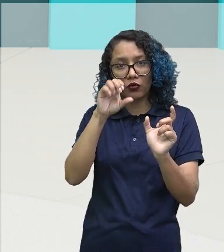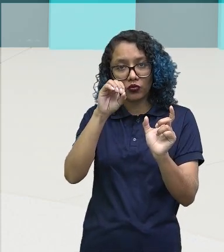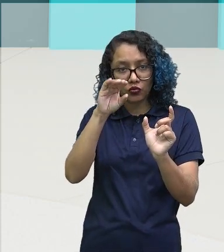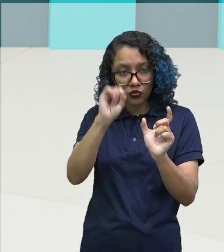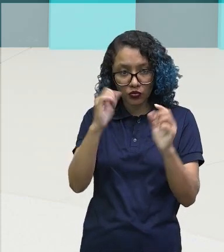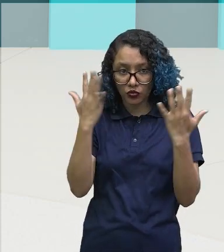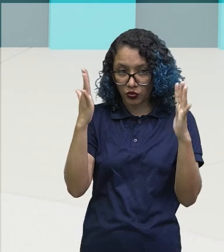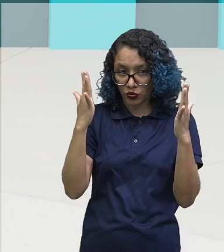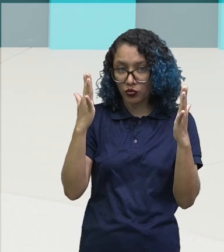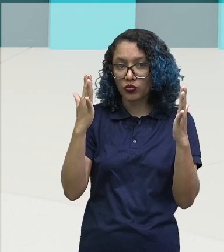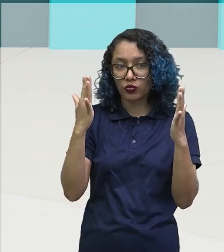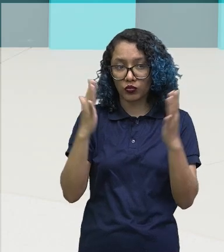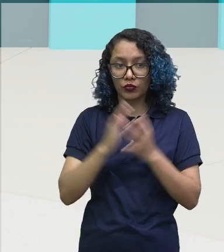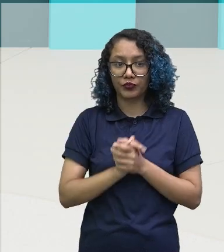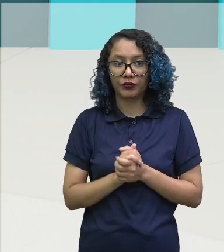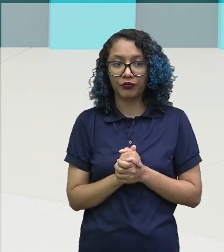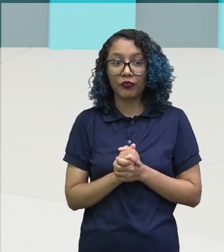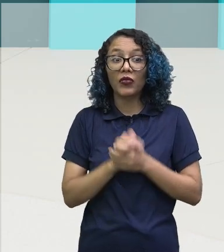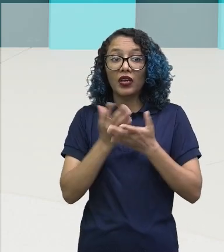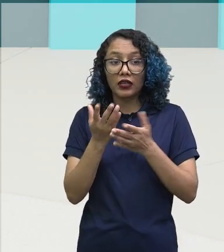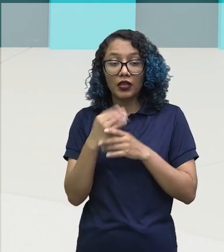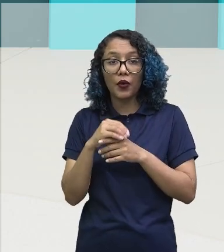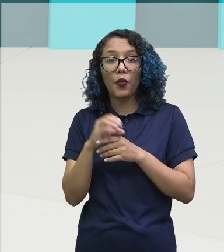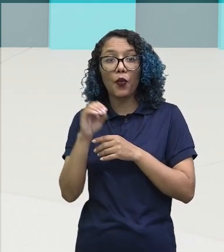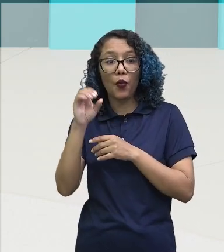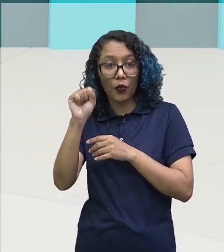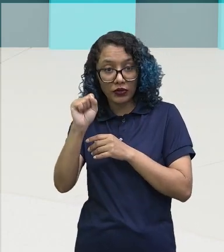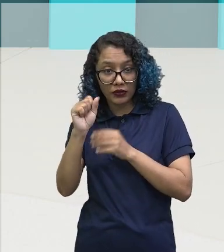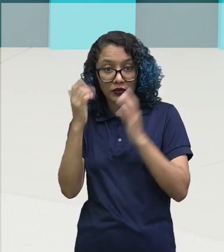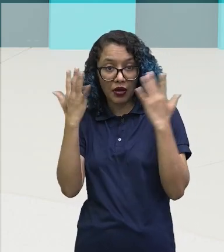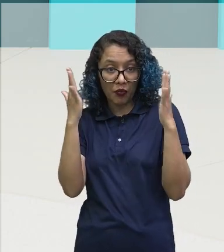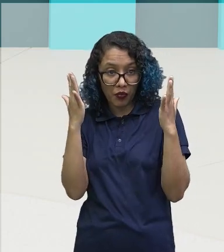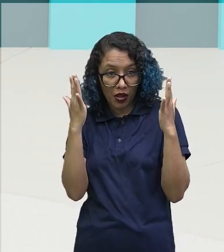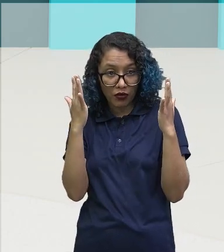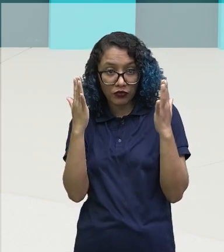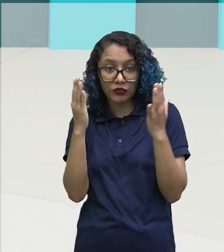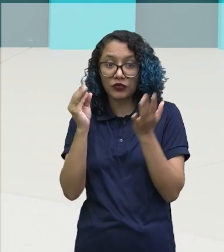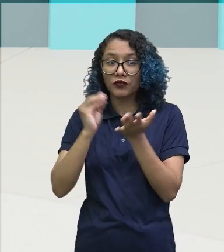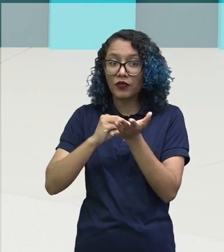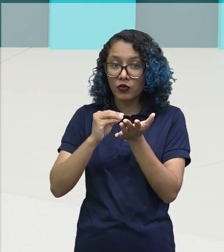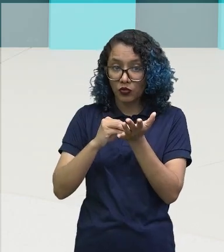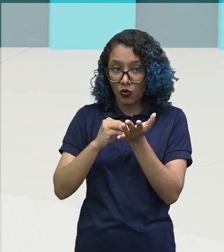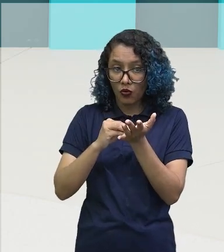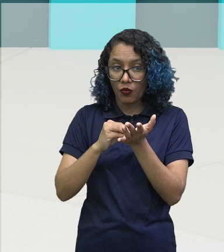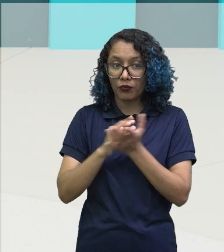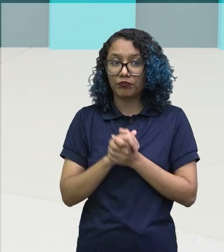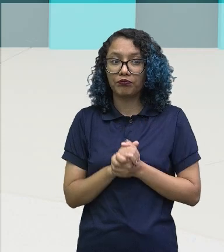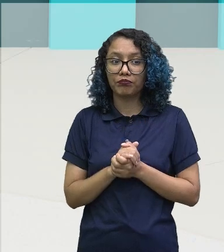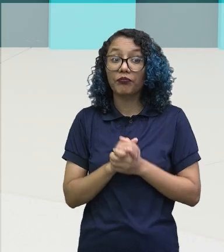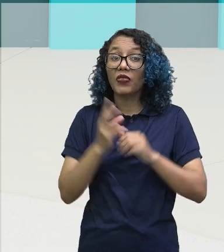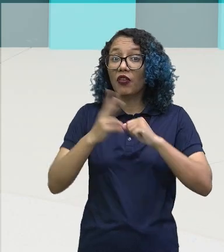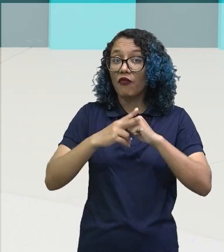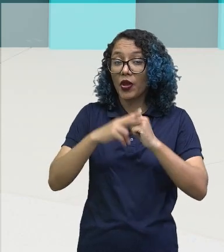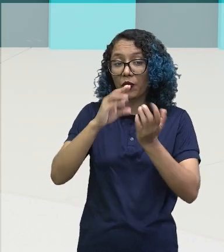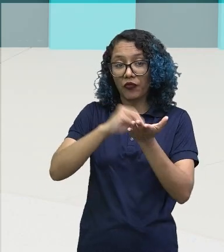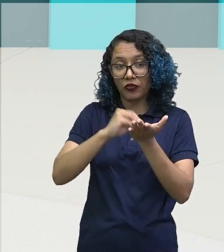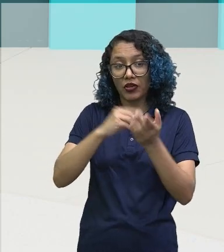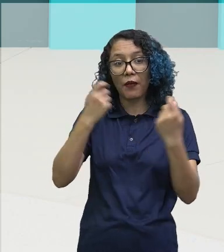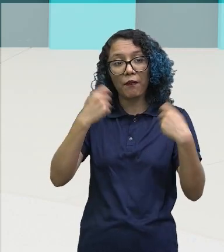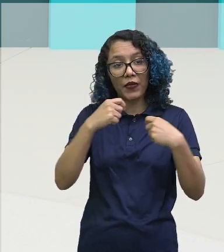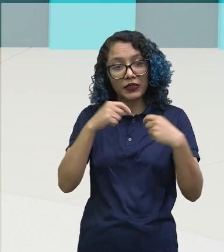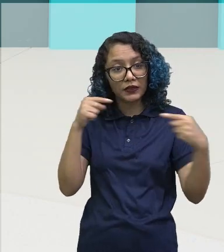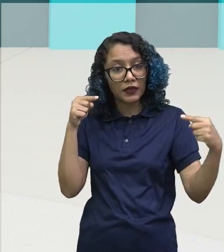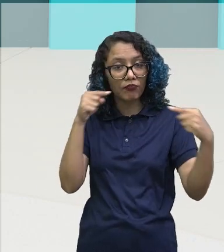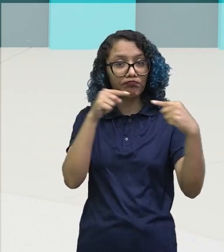posse do prefeito. Então, os aplausos é o sujeito da oração. Então, o verbo faltaram, né, tem que concordar com o sujeito,